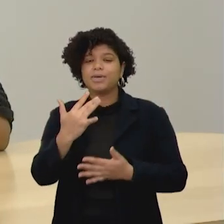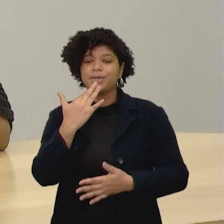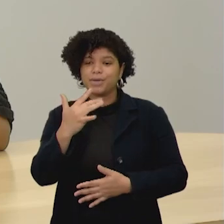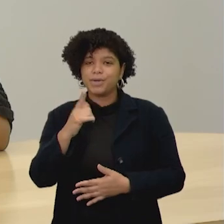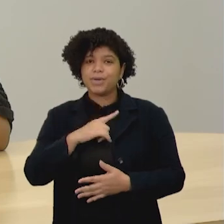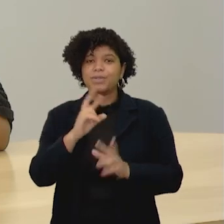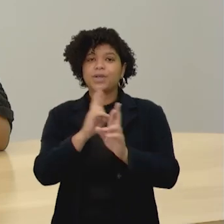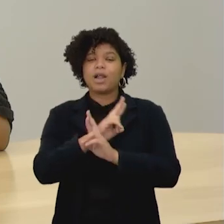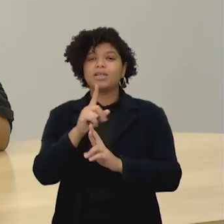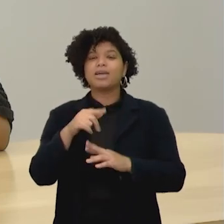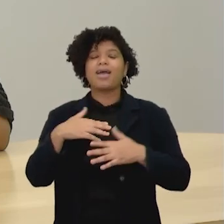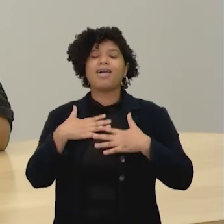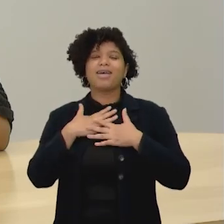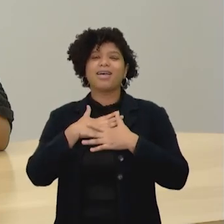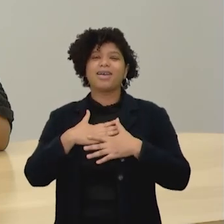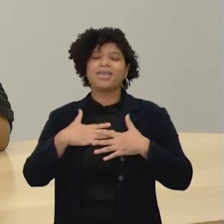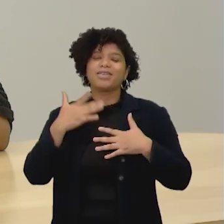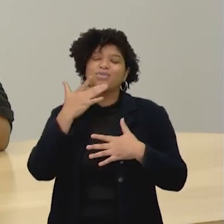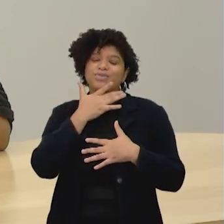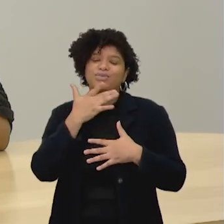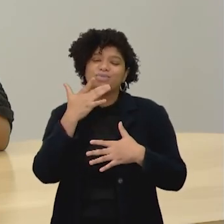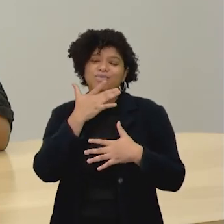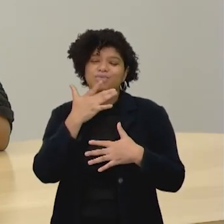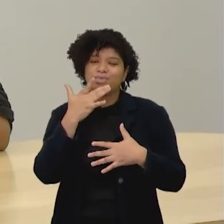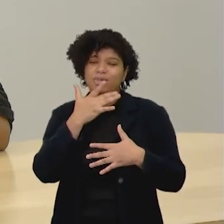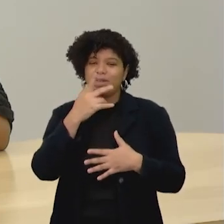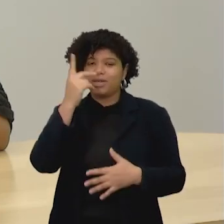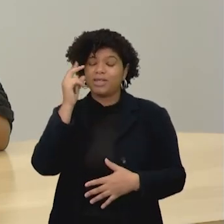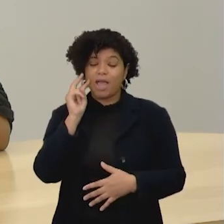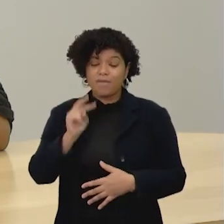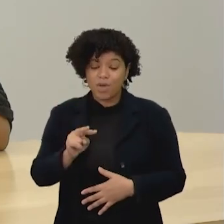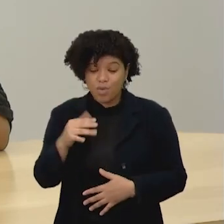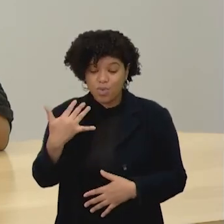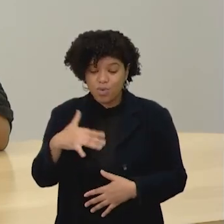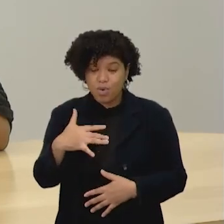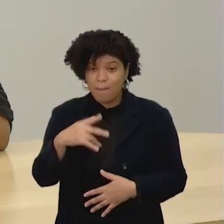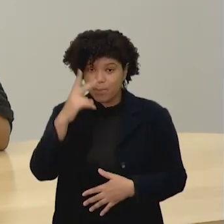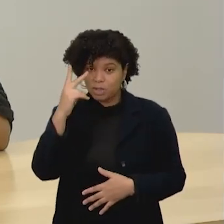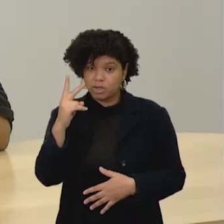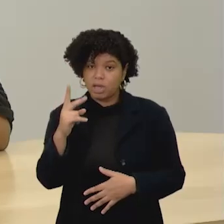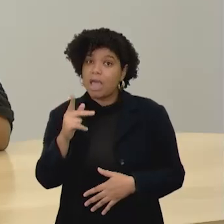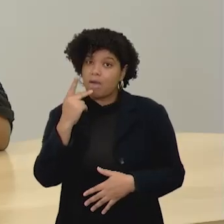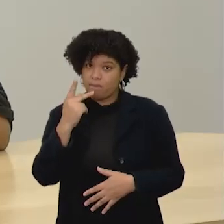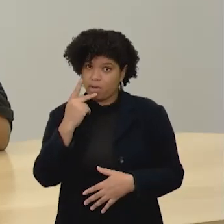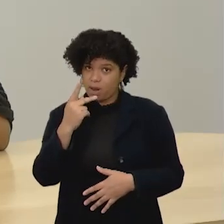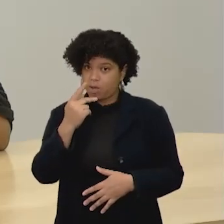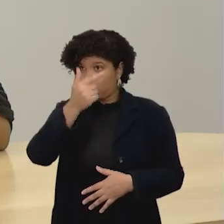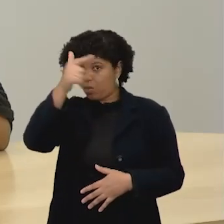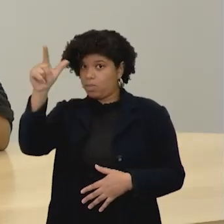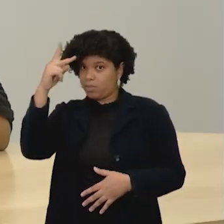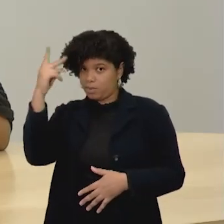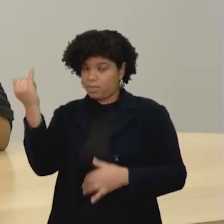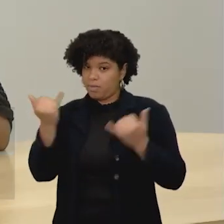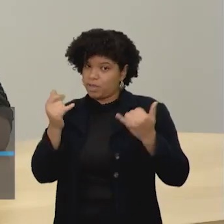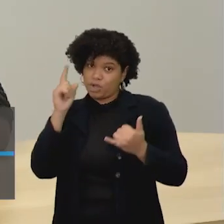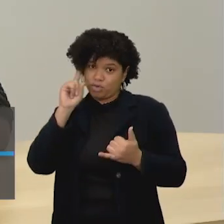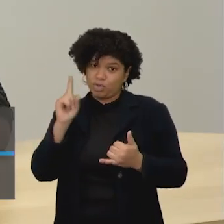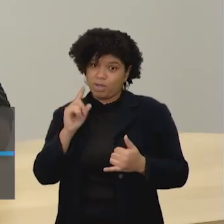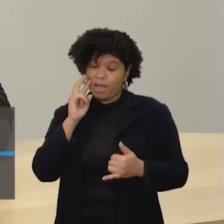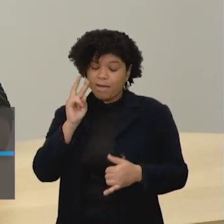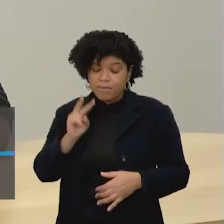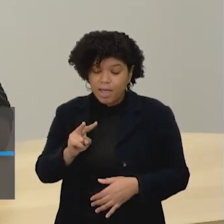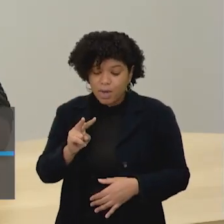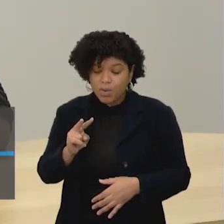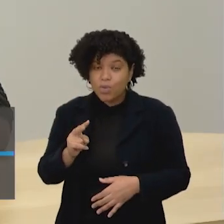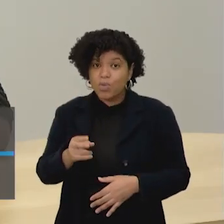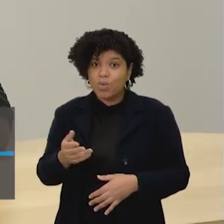à sensação de prazer, né? E que as pessoas já chamam atenção, por exemplo, dizem, né? Aí eu tô falando aqui de forma leiga. Dizem que o